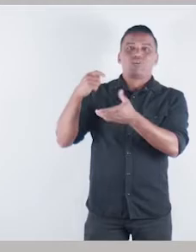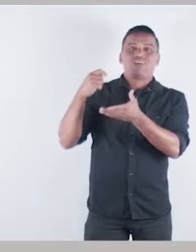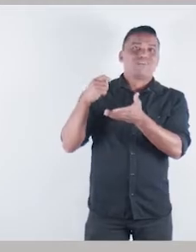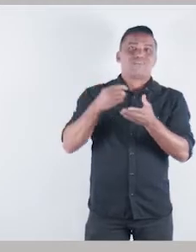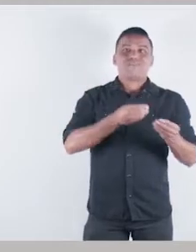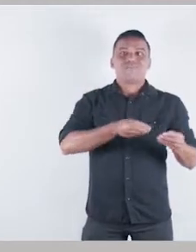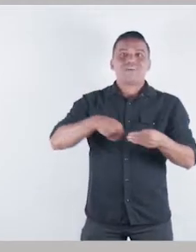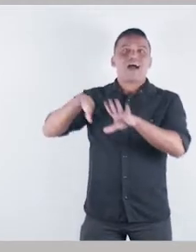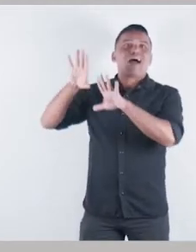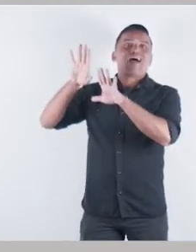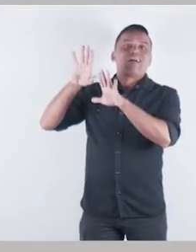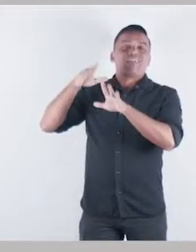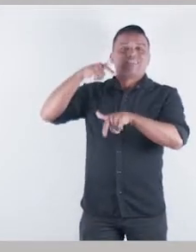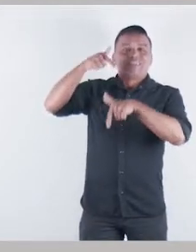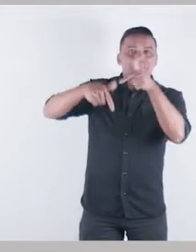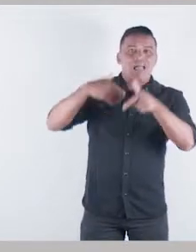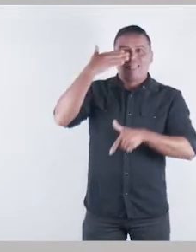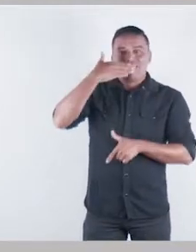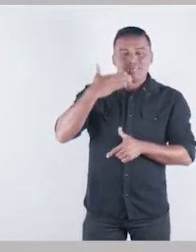Nós estamos